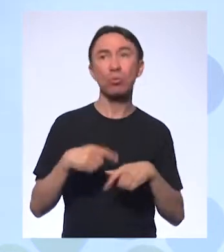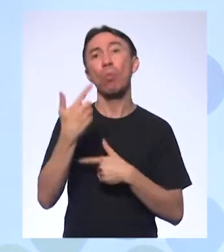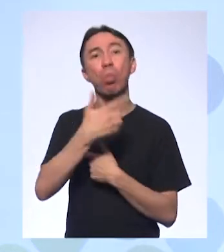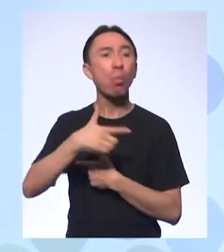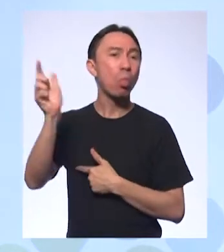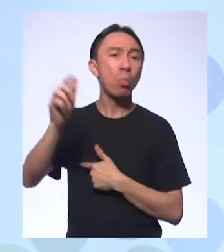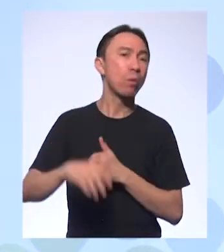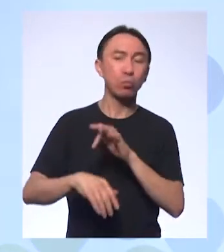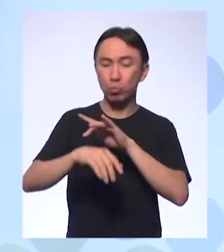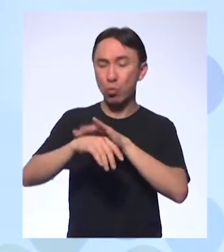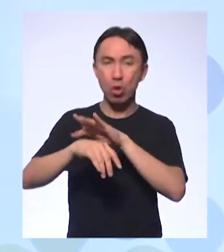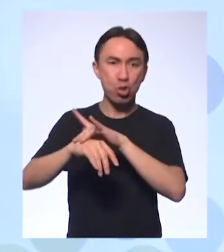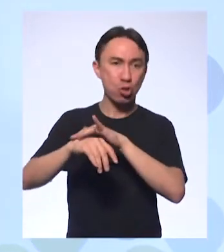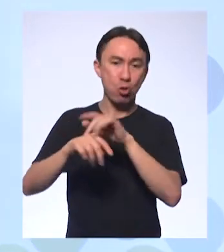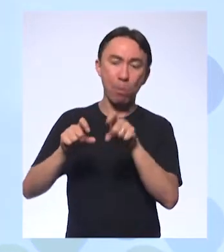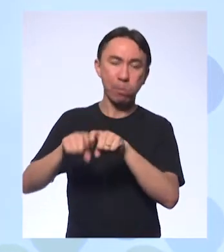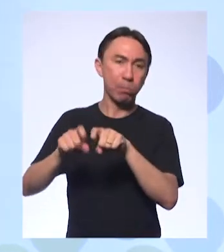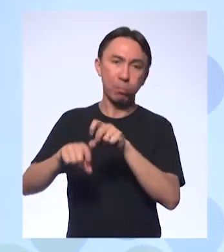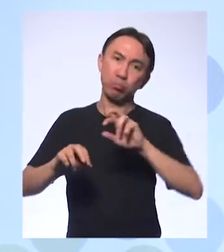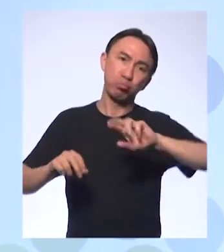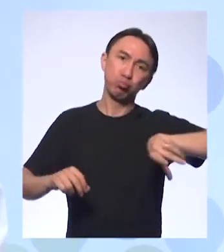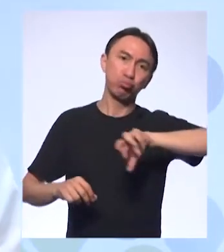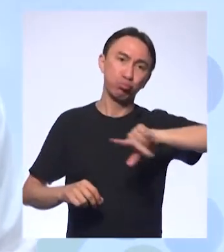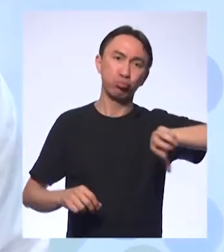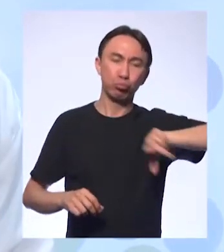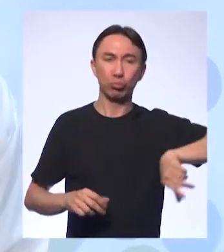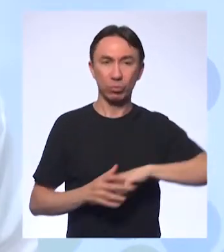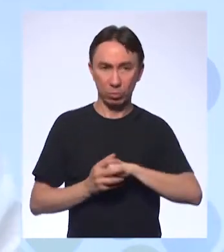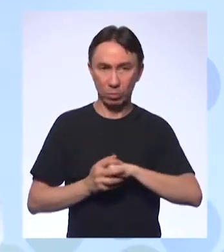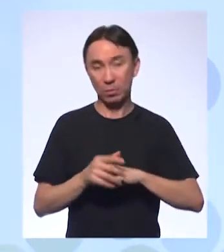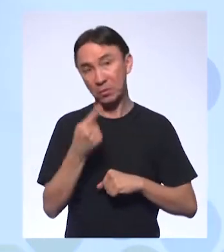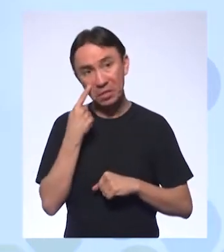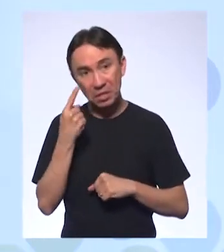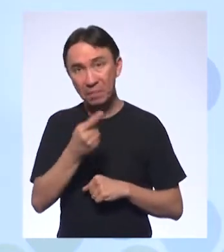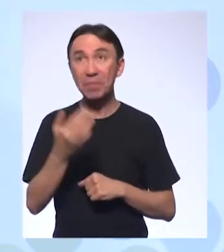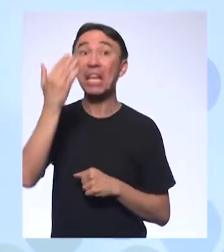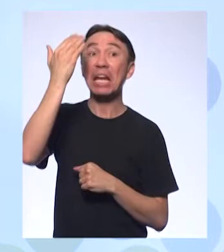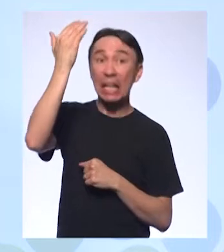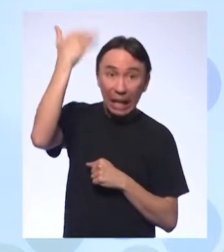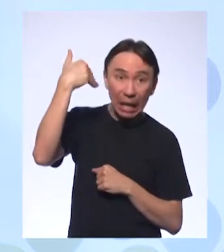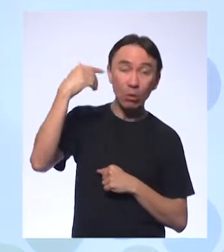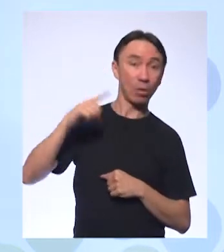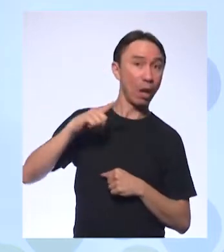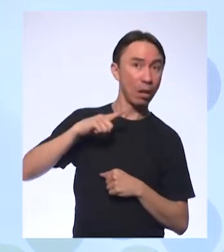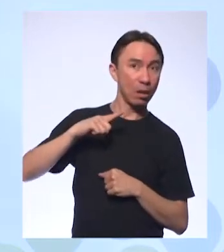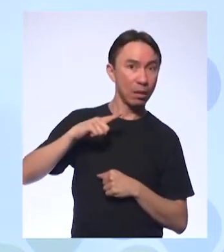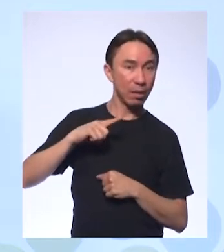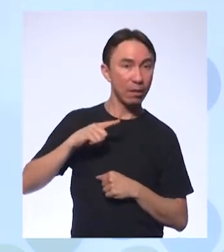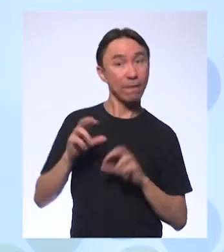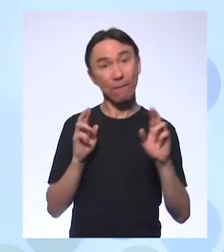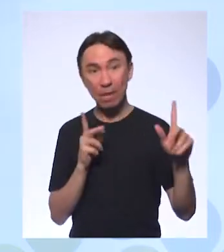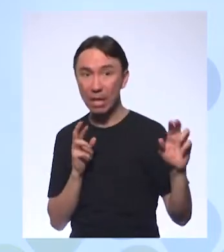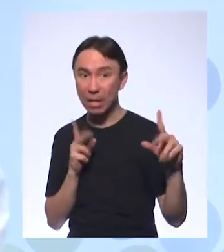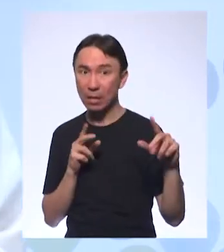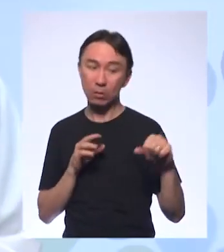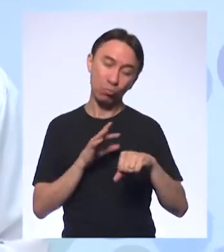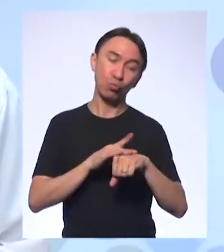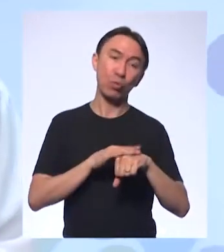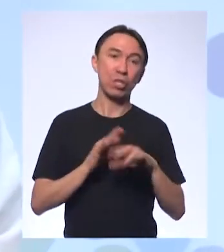Então, estar infectado não é a mesma coisa que estar doente. Isso é importante a gente saber. Tudo bem?